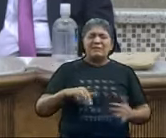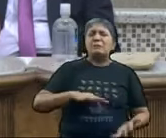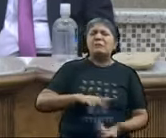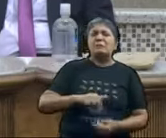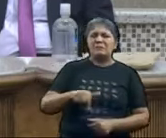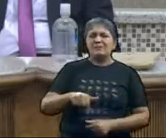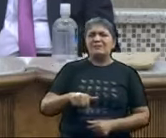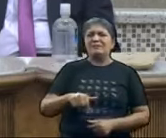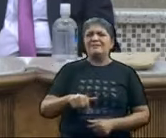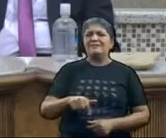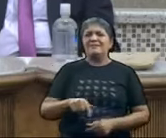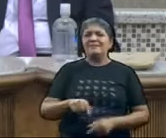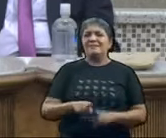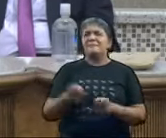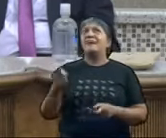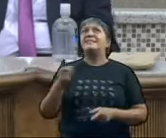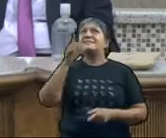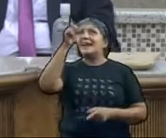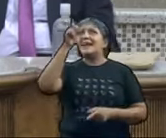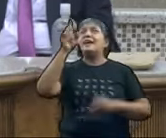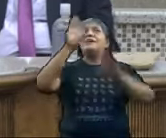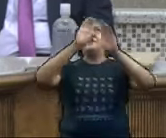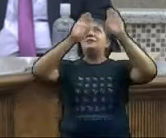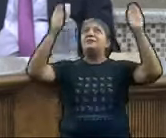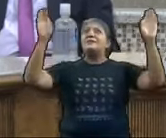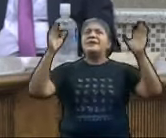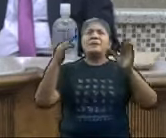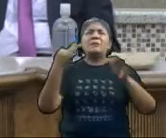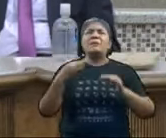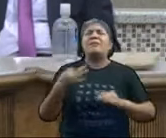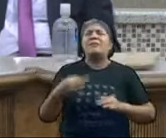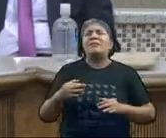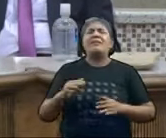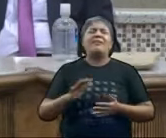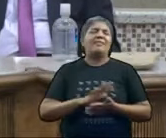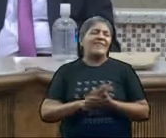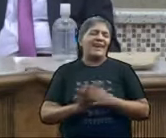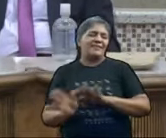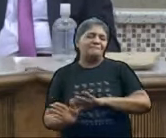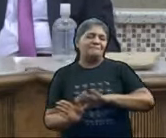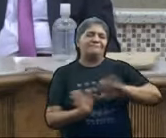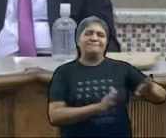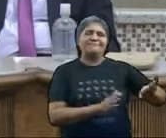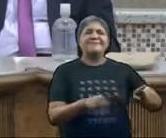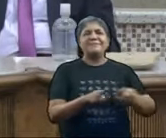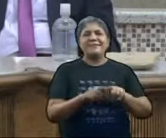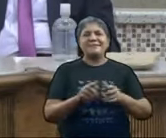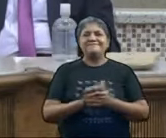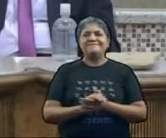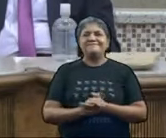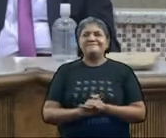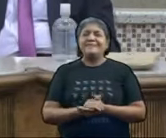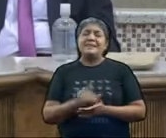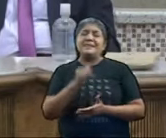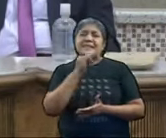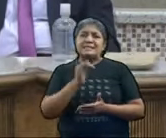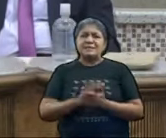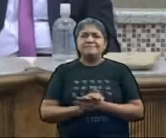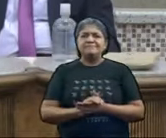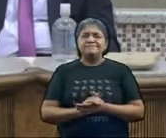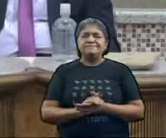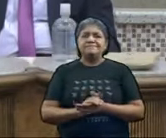Quantas lágrimas quentes às vezes correm em nossa face, no oculto do nosso